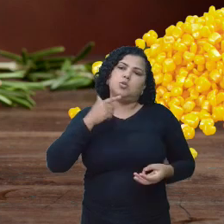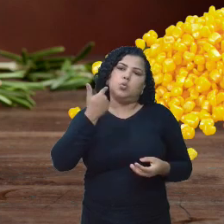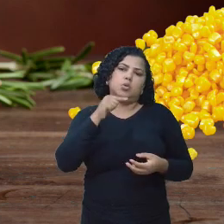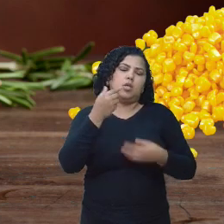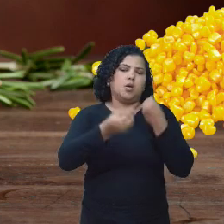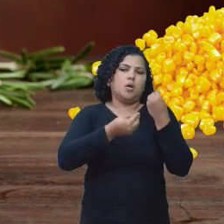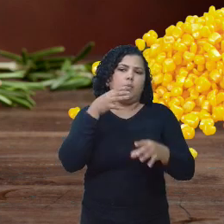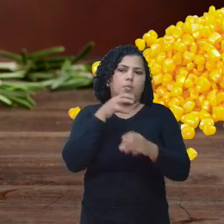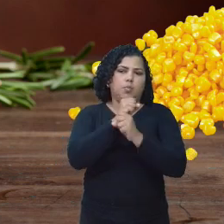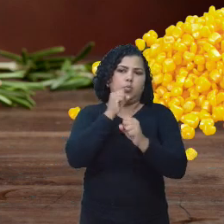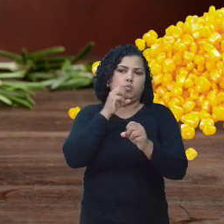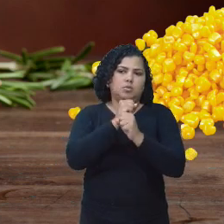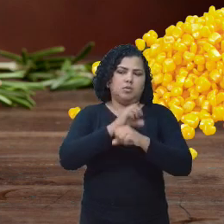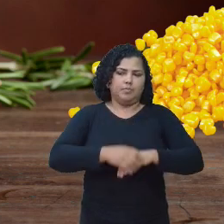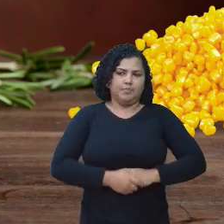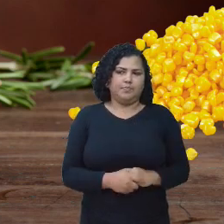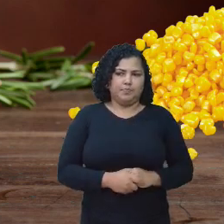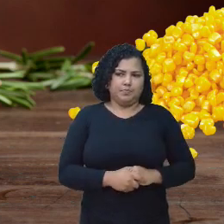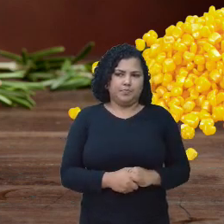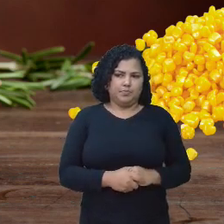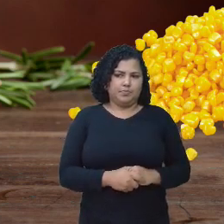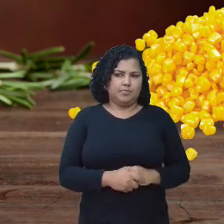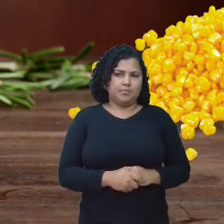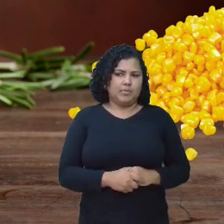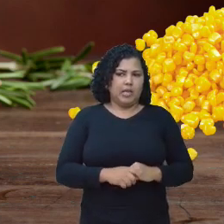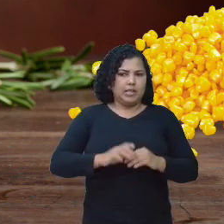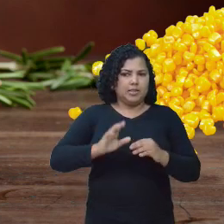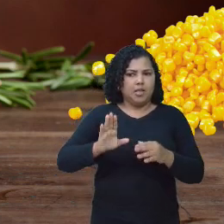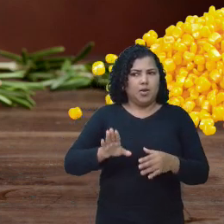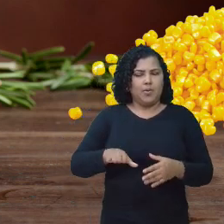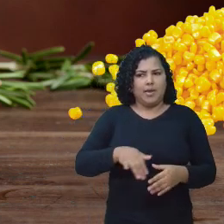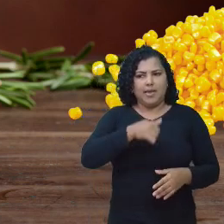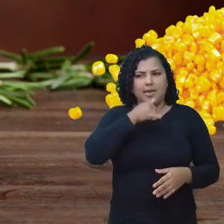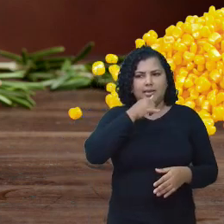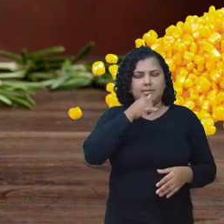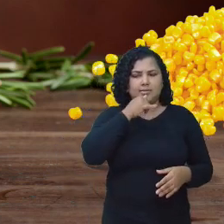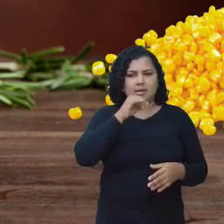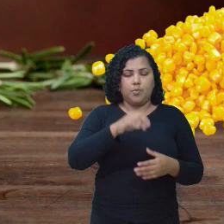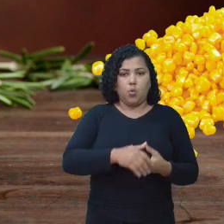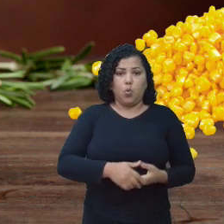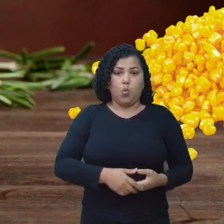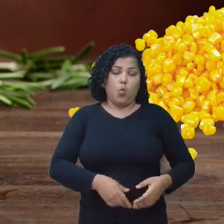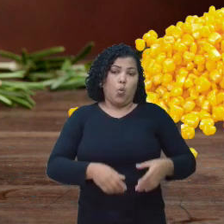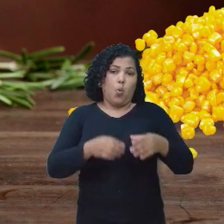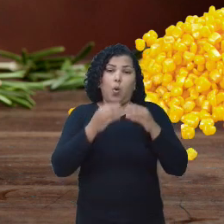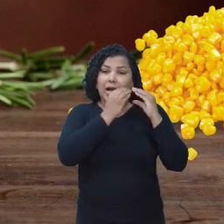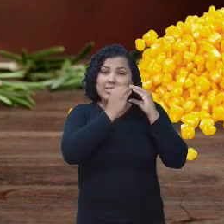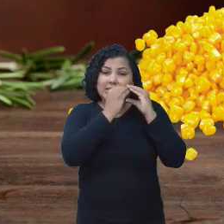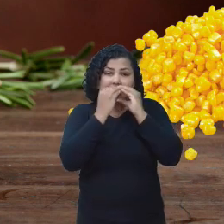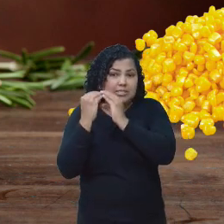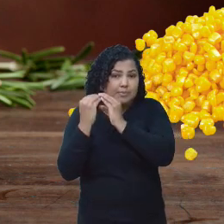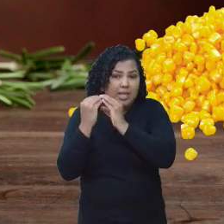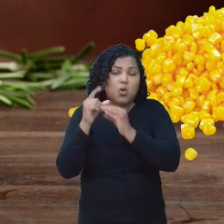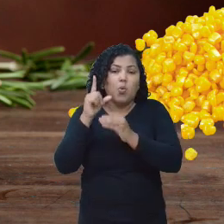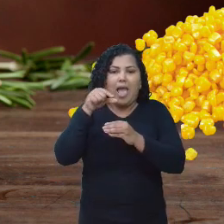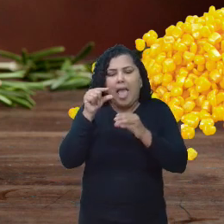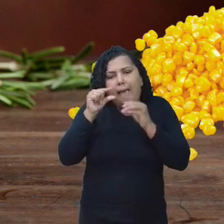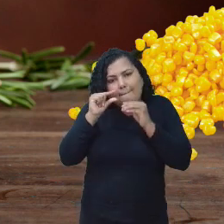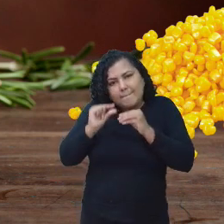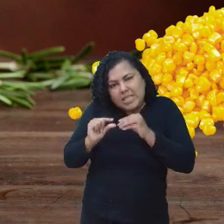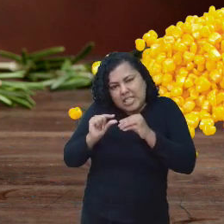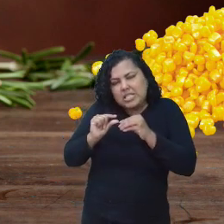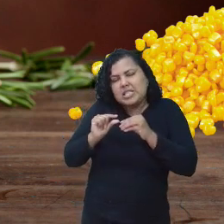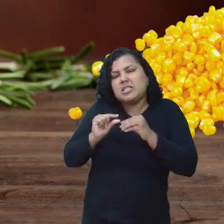incontáveis. Aí temos, ó, uma coisa menor do que um caroço de fava, é o quê? Milho. Então, milho também